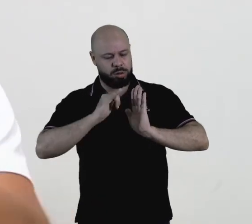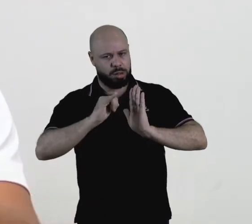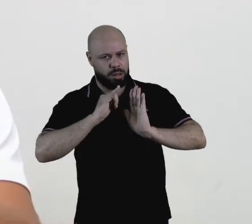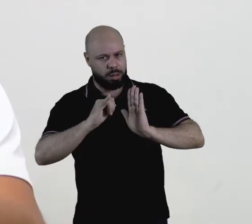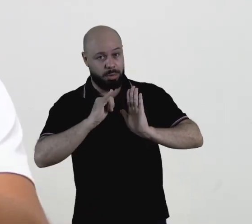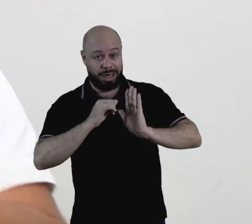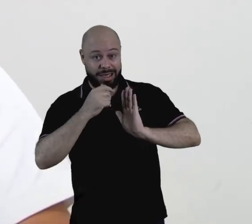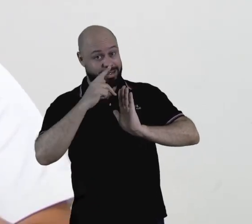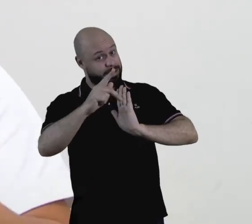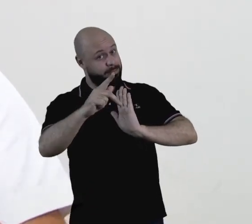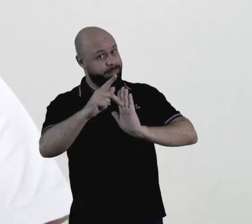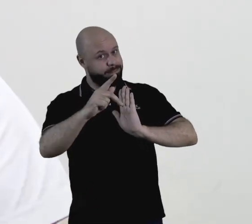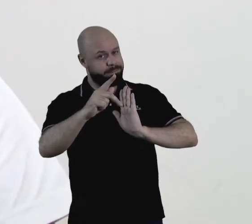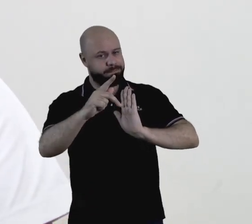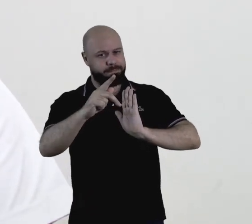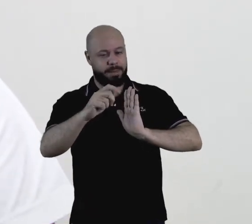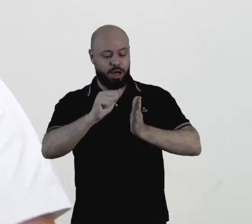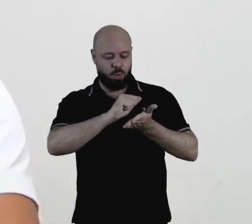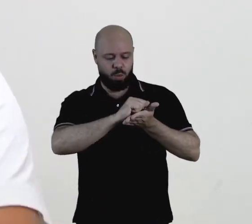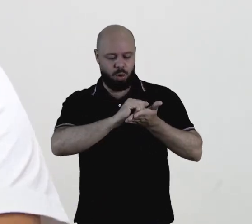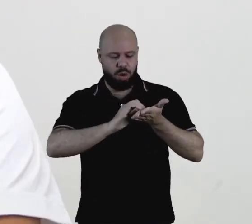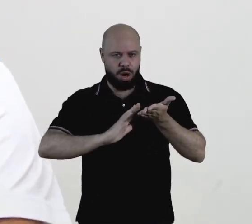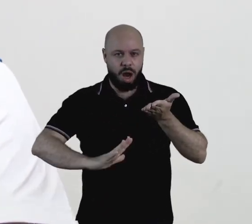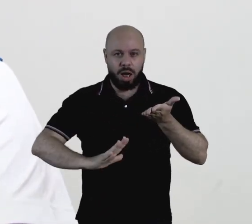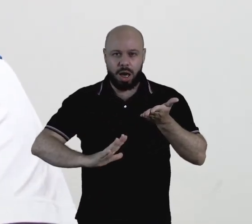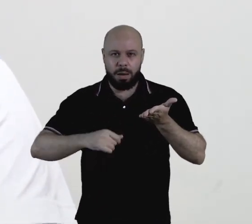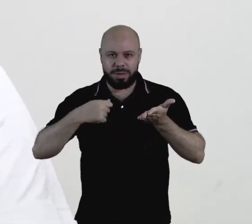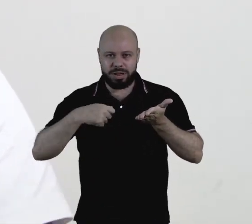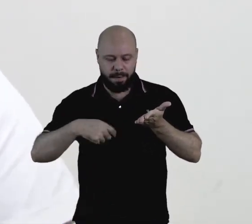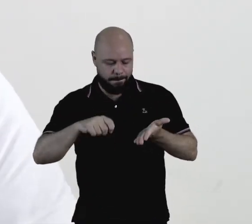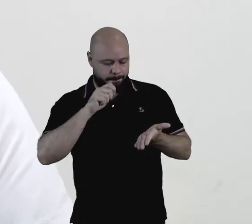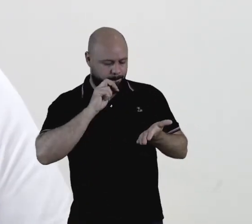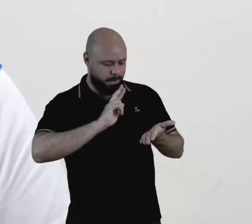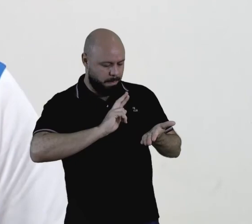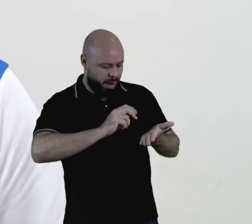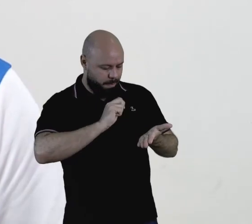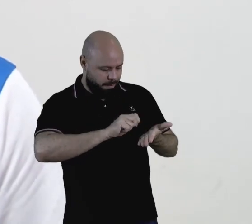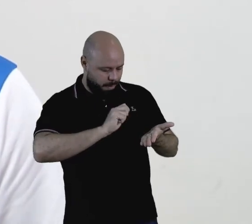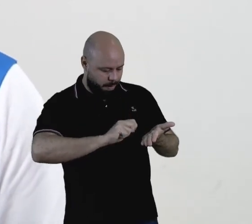é seu. As atividades você precisa responder e